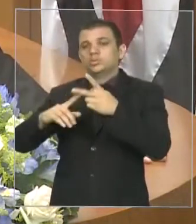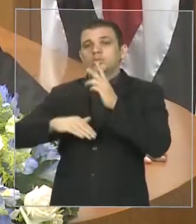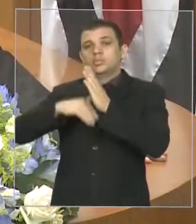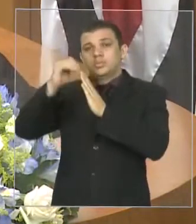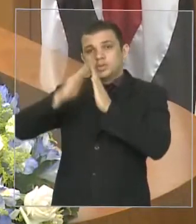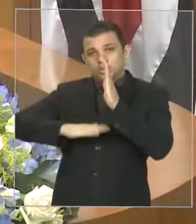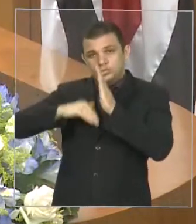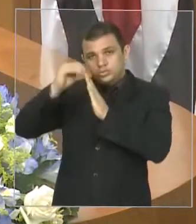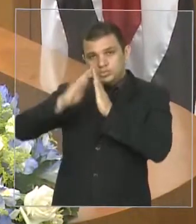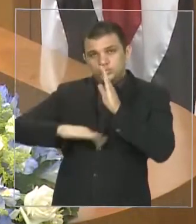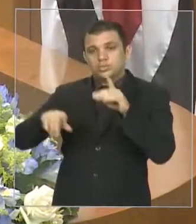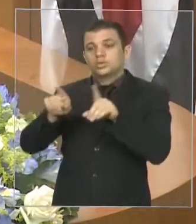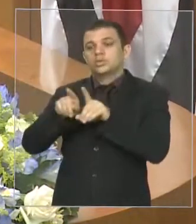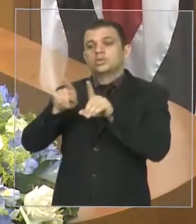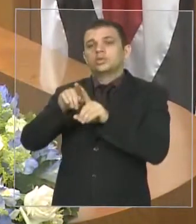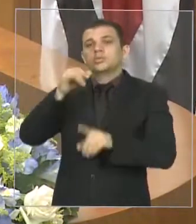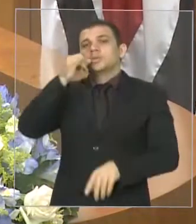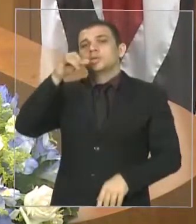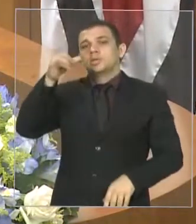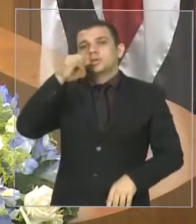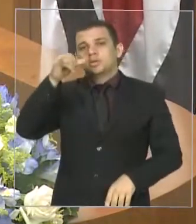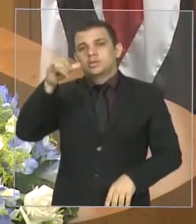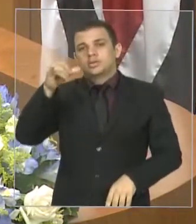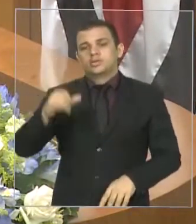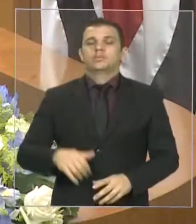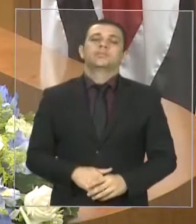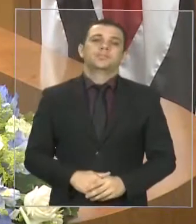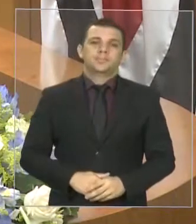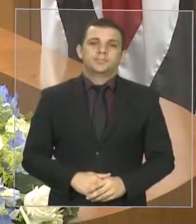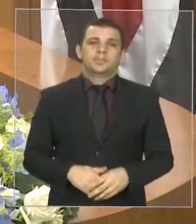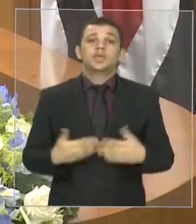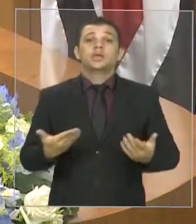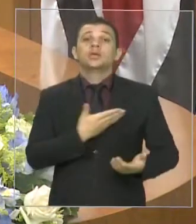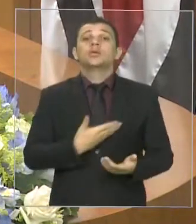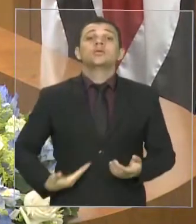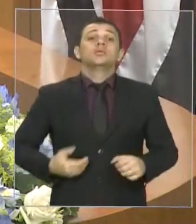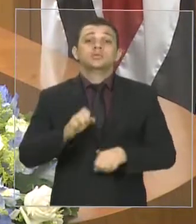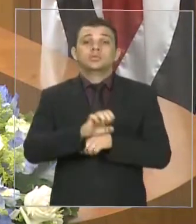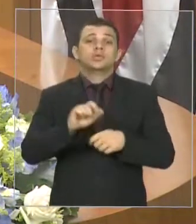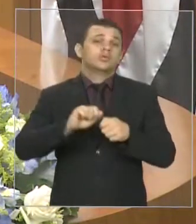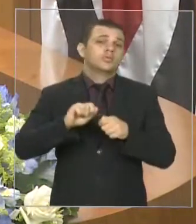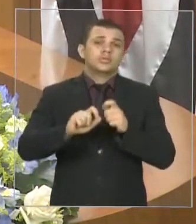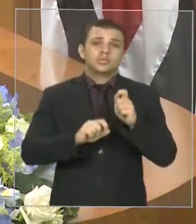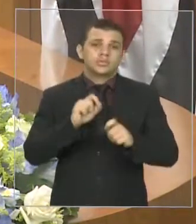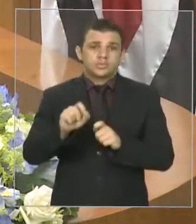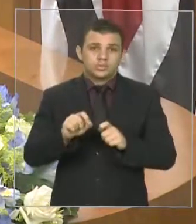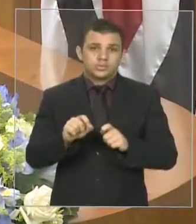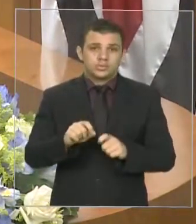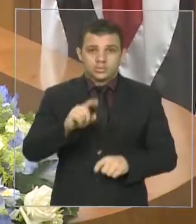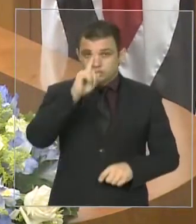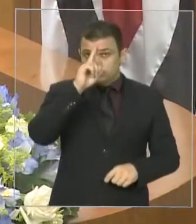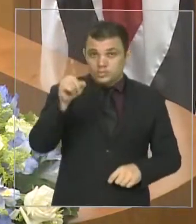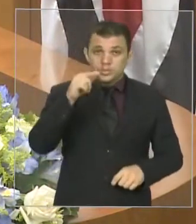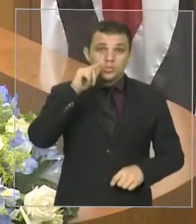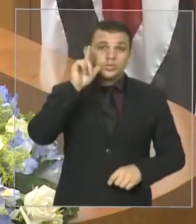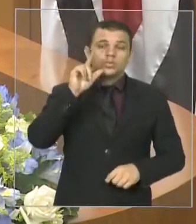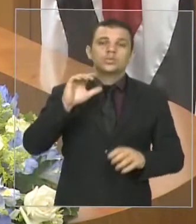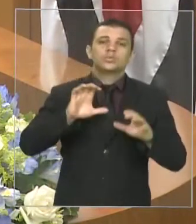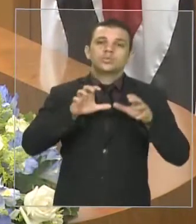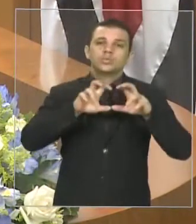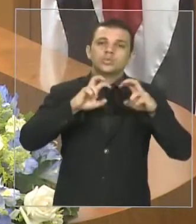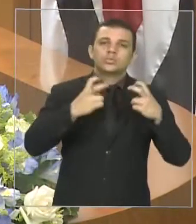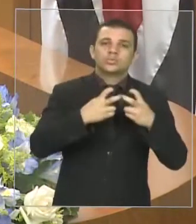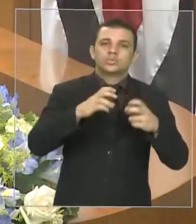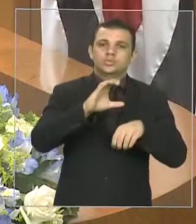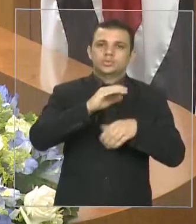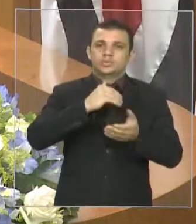bem como a parte elétrica. E aí o que é que o governo do estado faz? Manda ontem uma comissão da Secretaria de